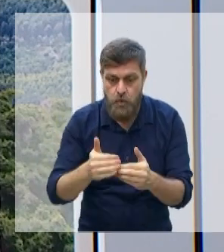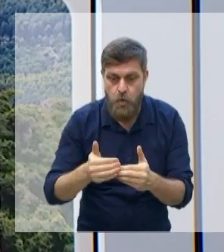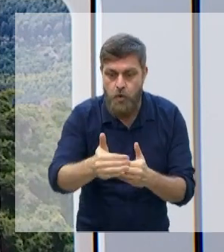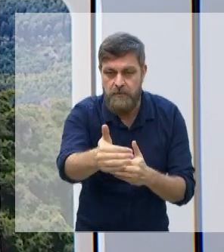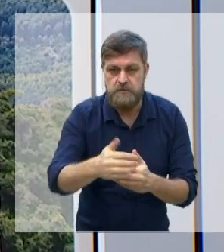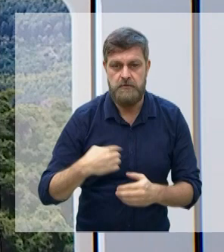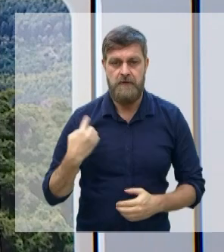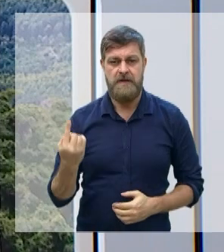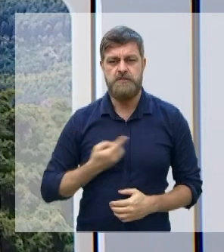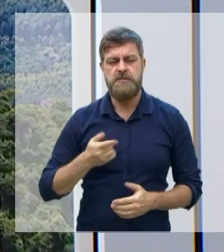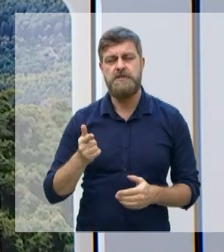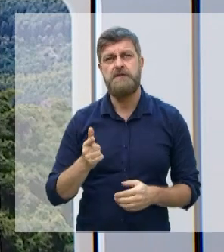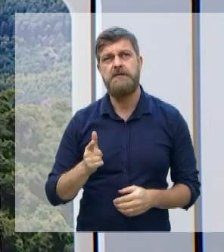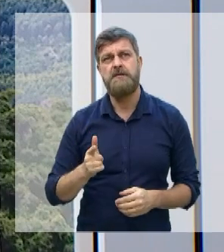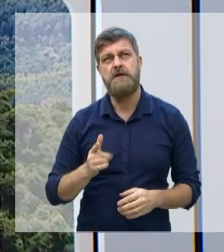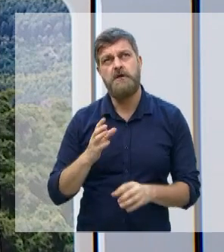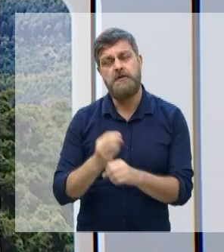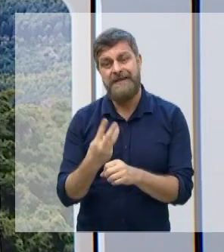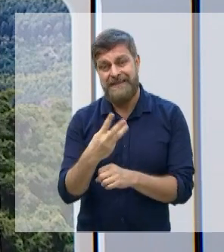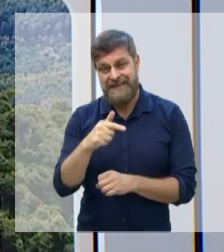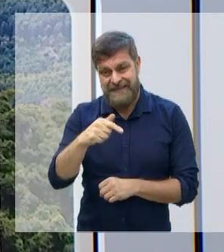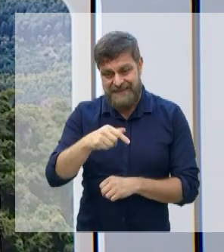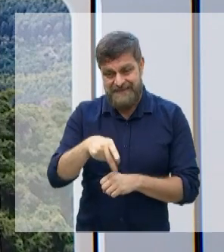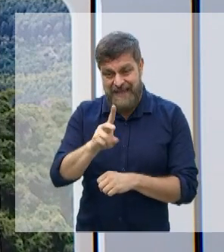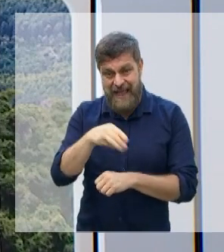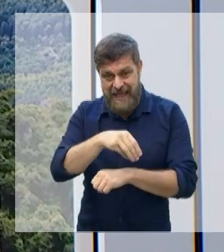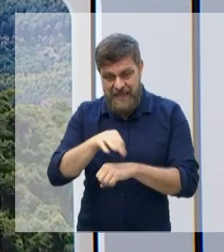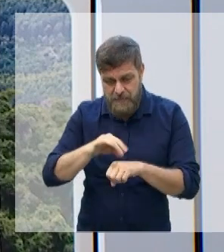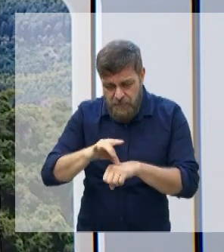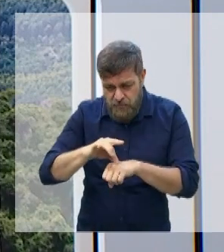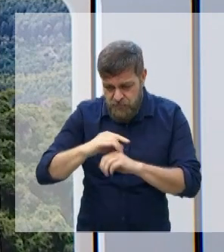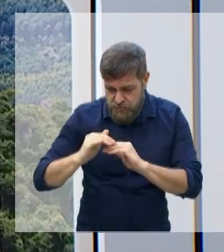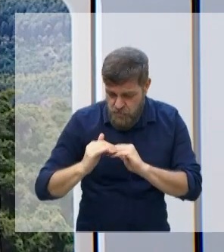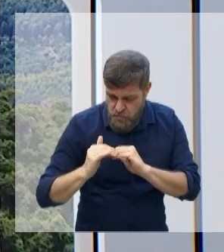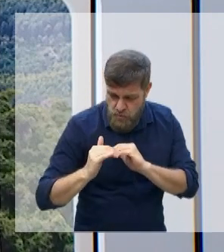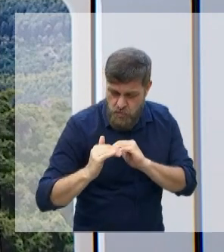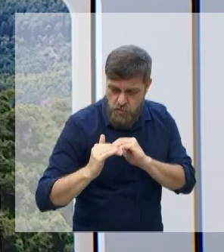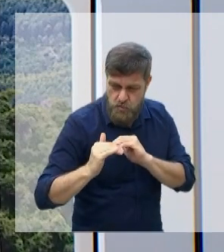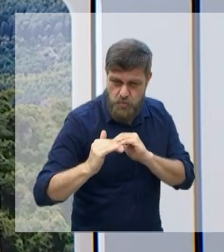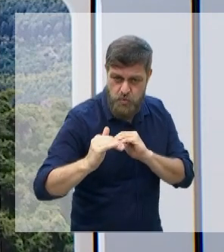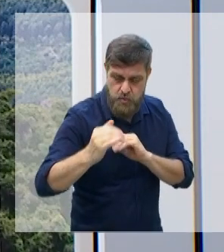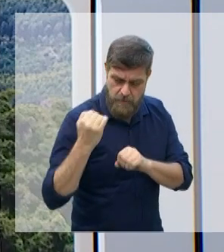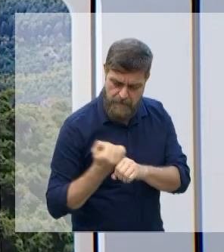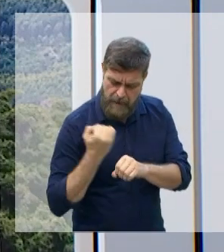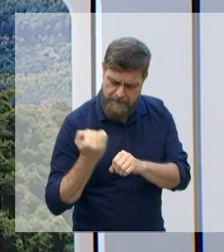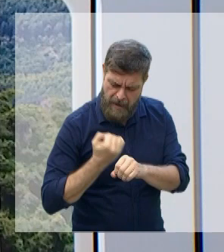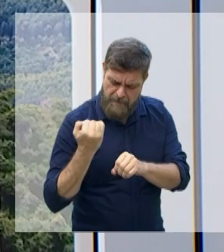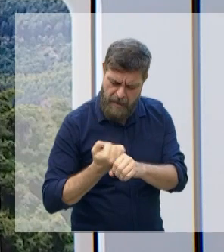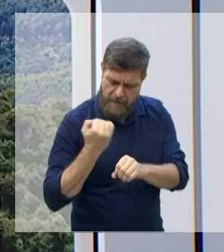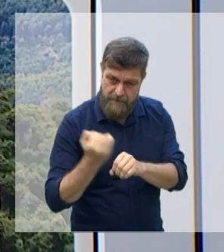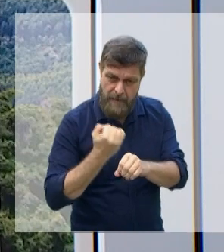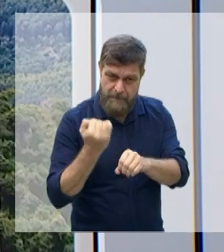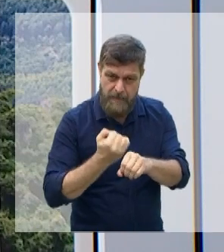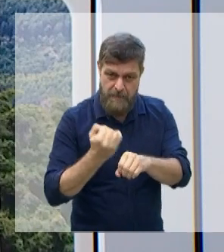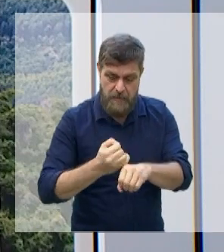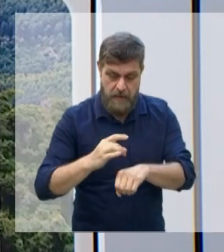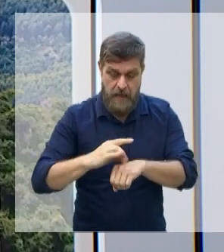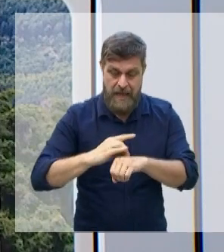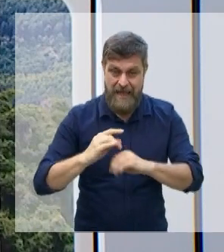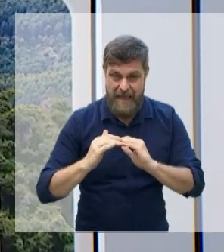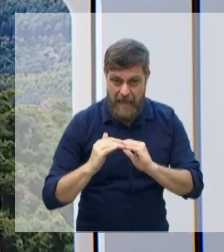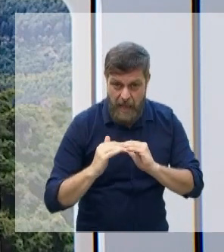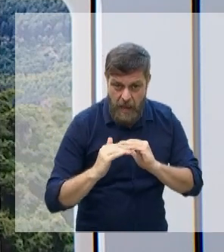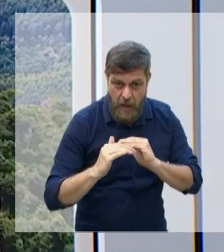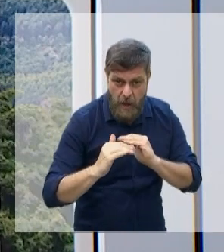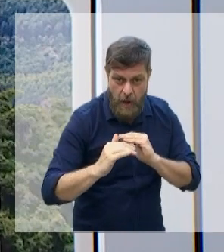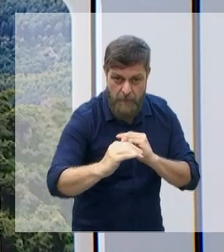nós temos cerca de 37 km de pavimento rígido sendo construídos são porque o piso dos corredores do